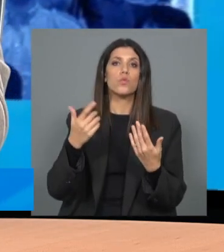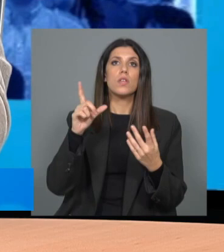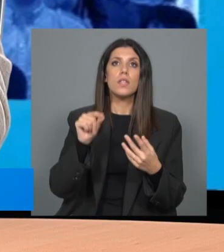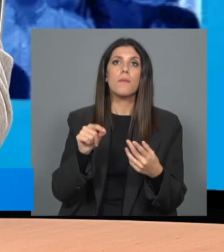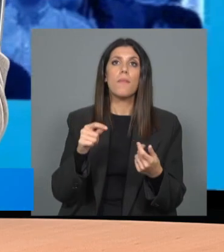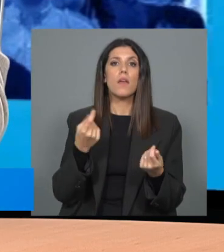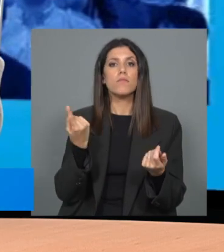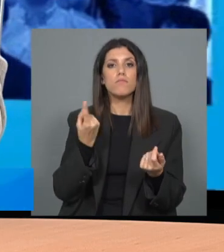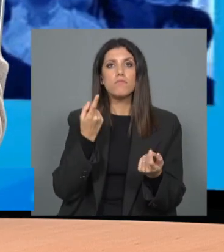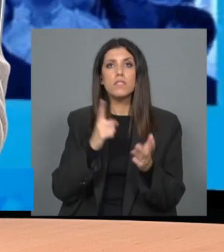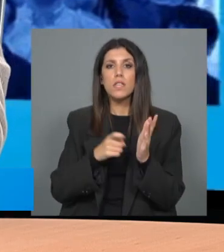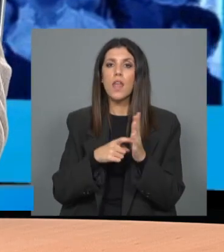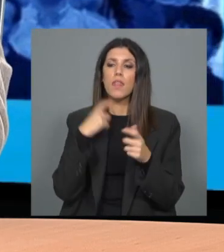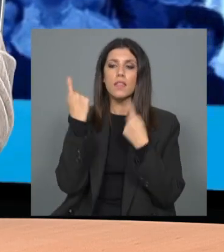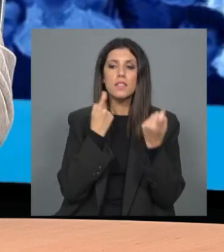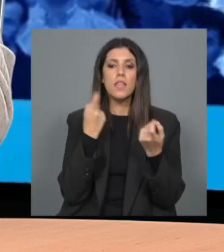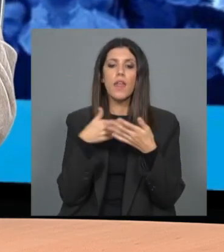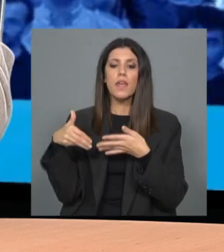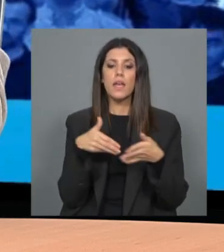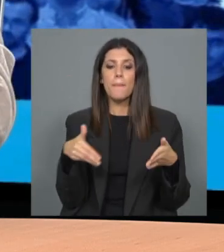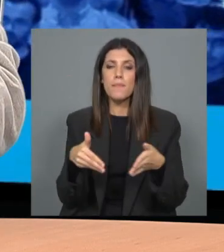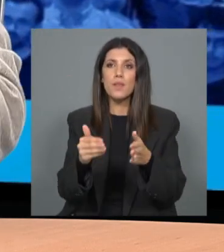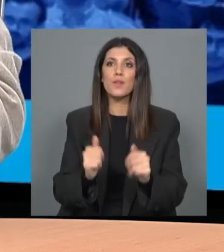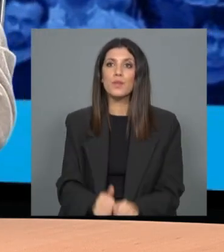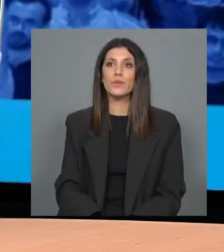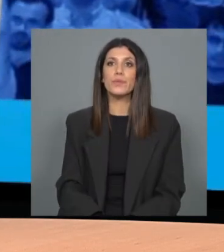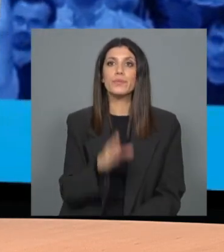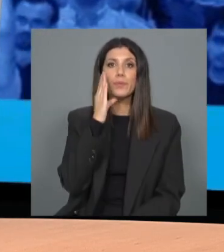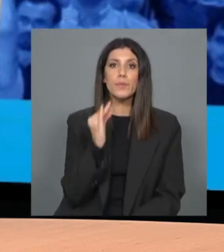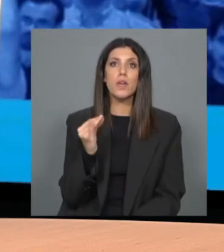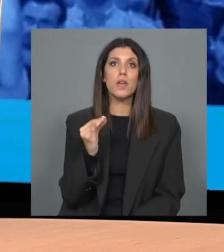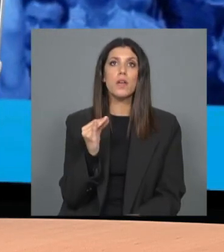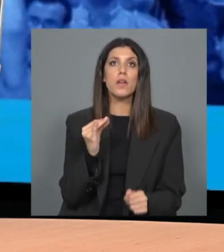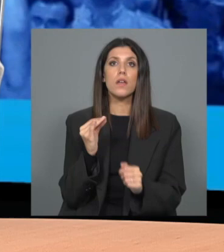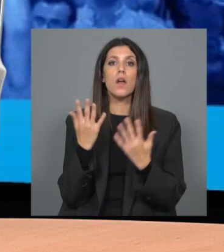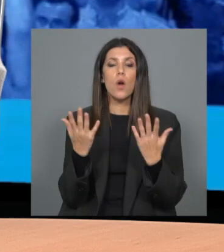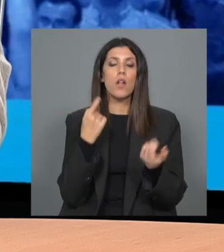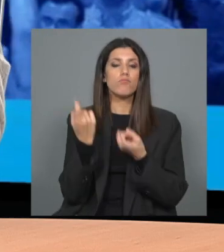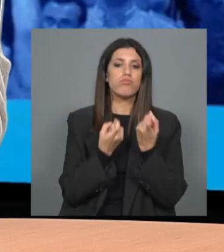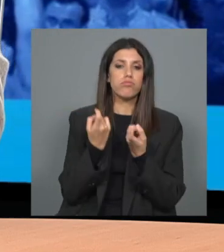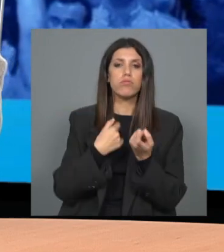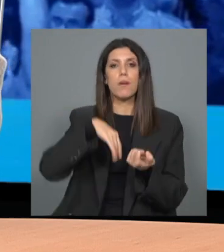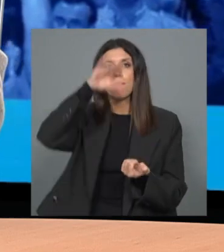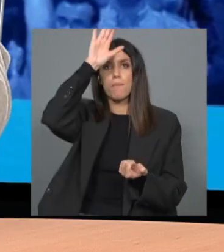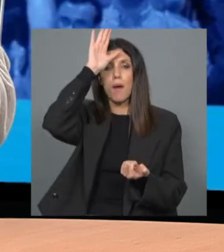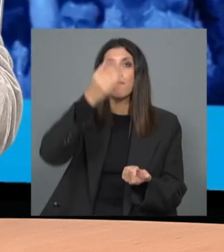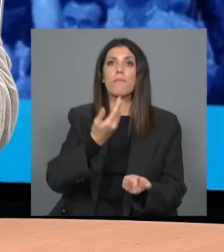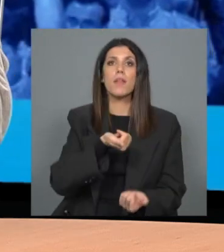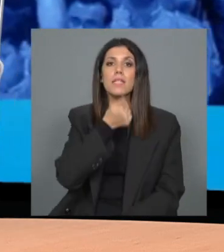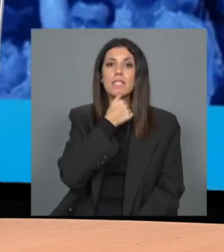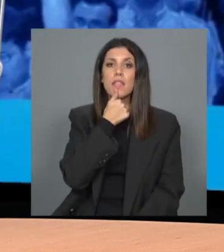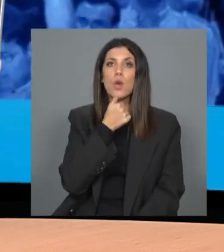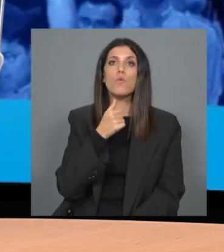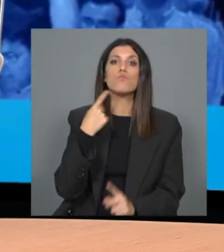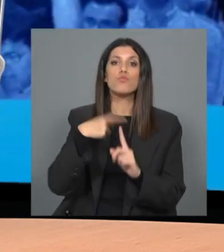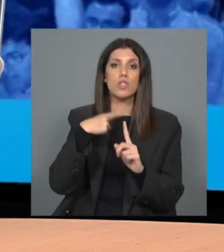alguma reflexão sobre o caminho que se estava a seguir. Parece-me que tudo isso foi colocado em ponderação e o Papa entendeu ser mais útil para